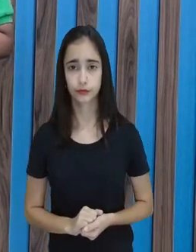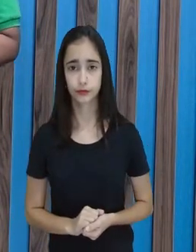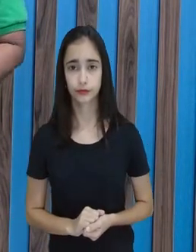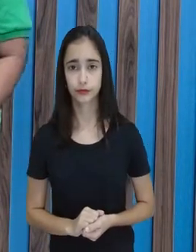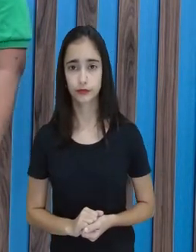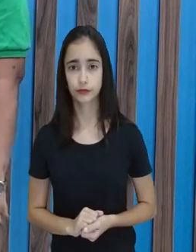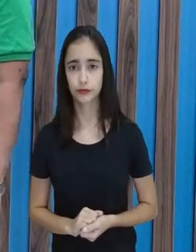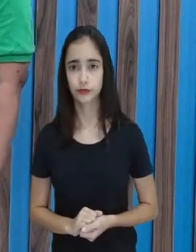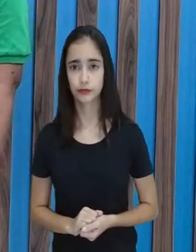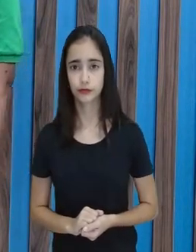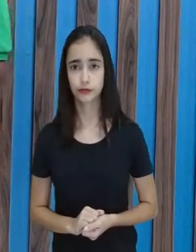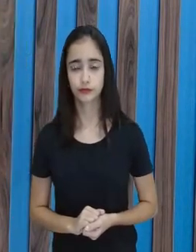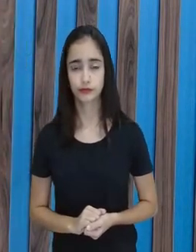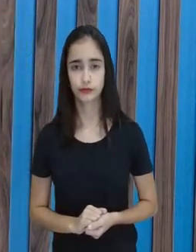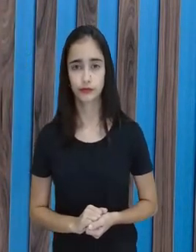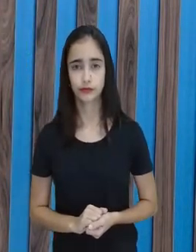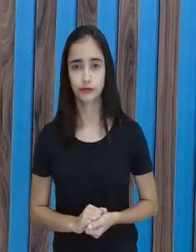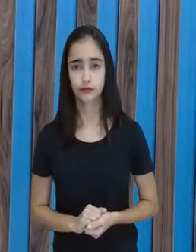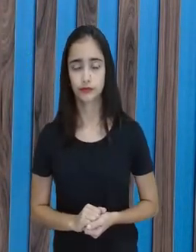proporção?